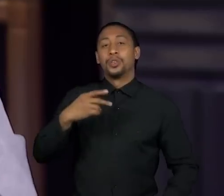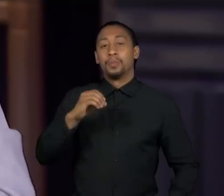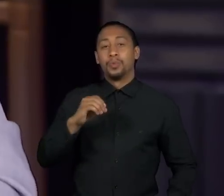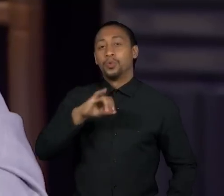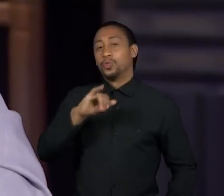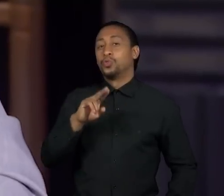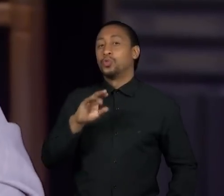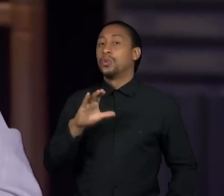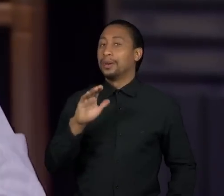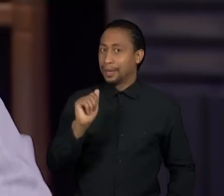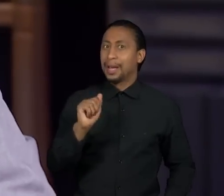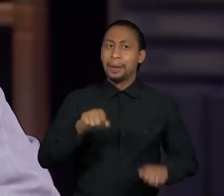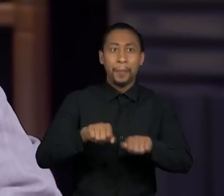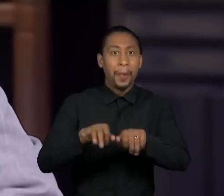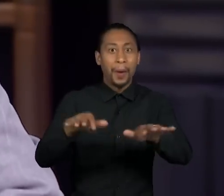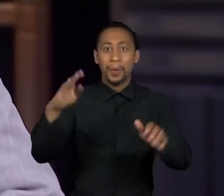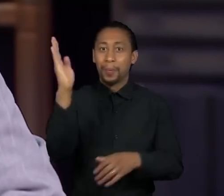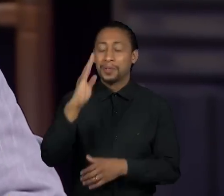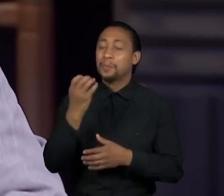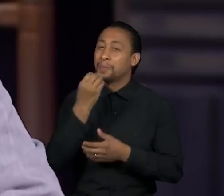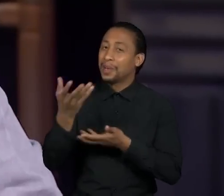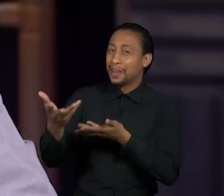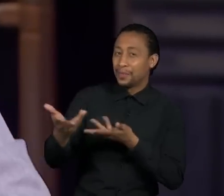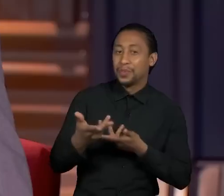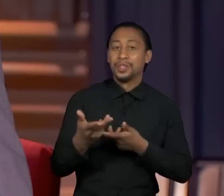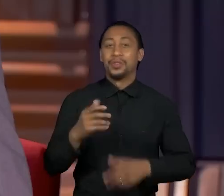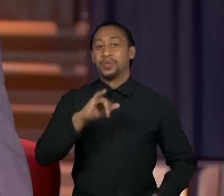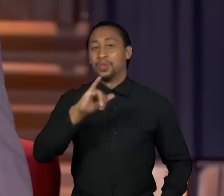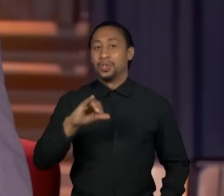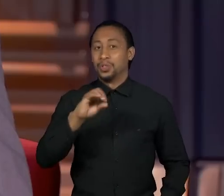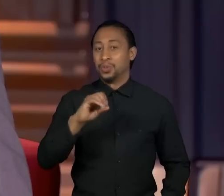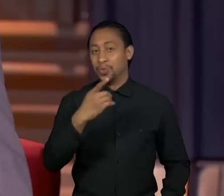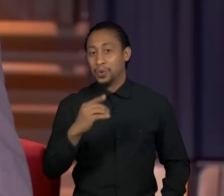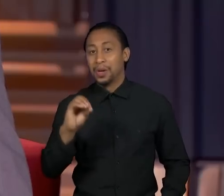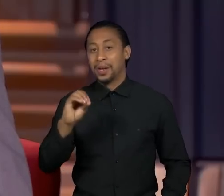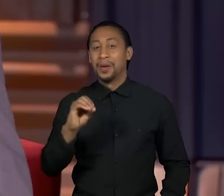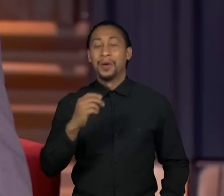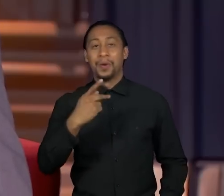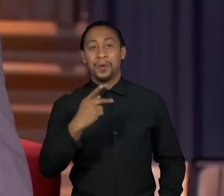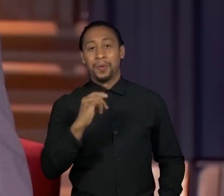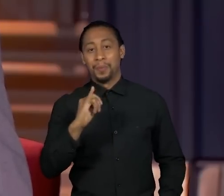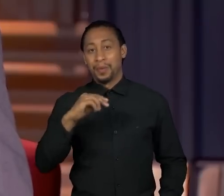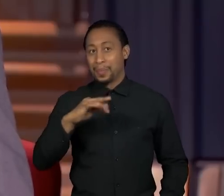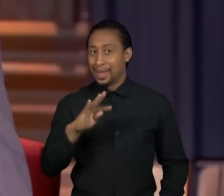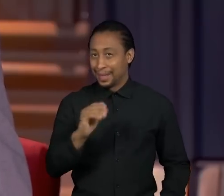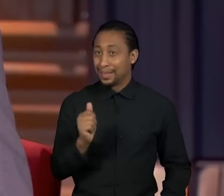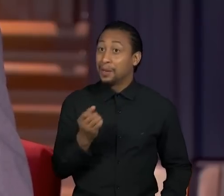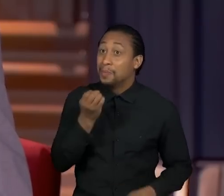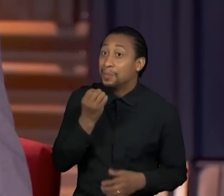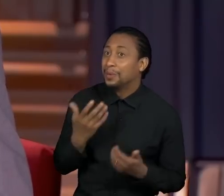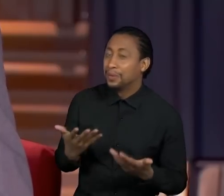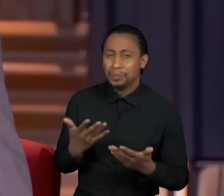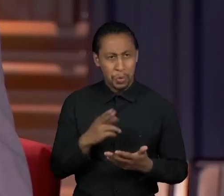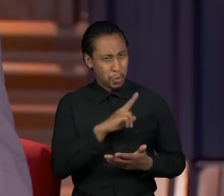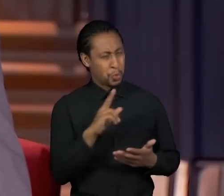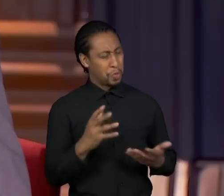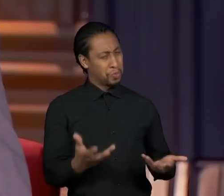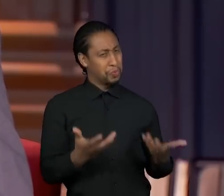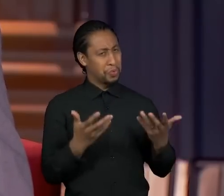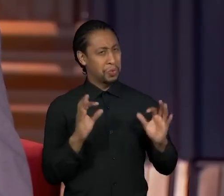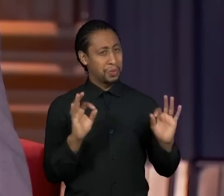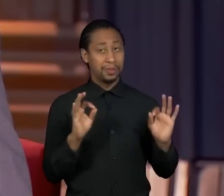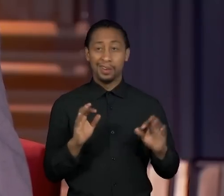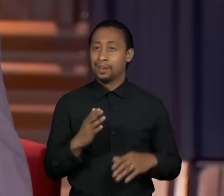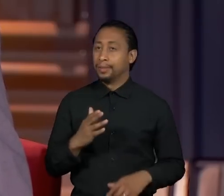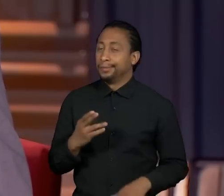vem conquistando o Brasil. Bem-vindo, João Pimenta. Pô, coisa boa, viu? Que nome revelador. Coisa boa demais.